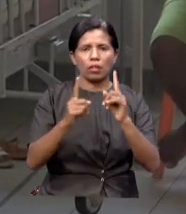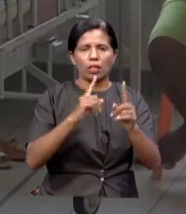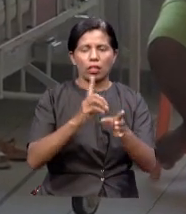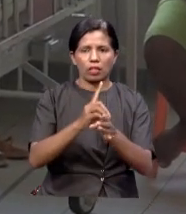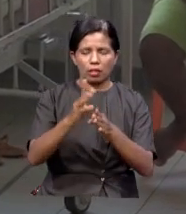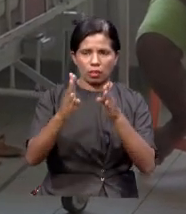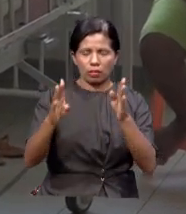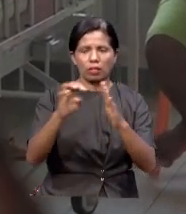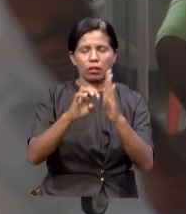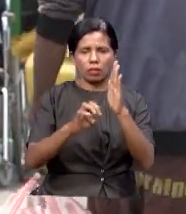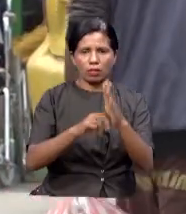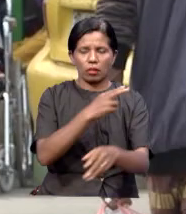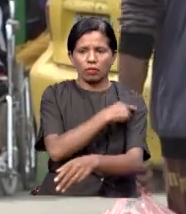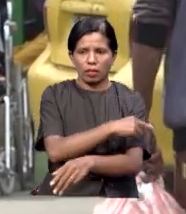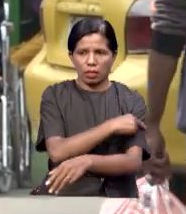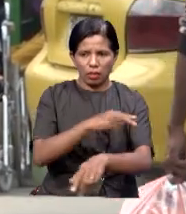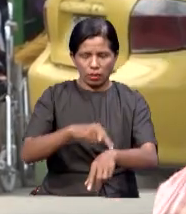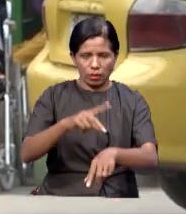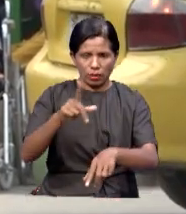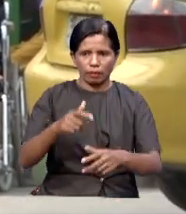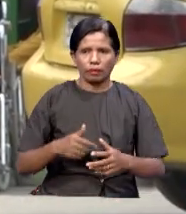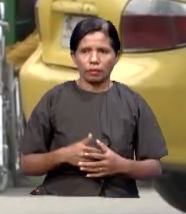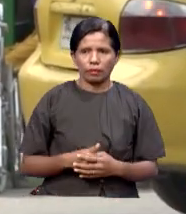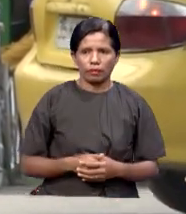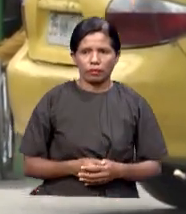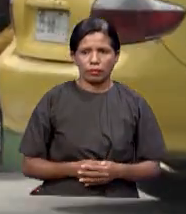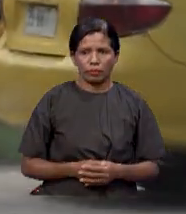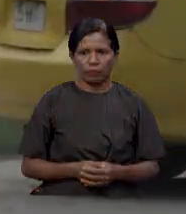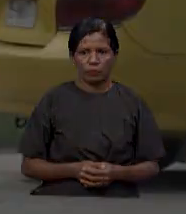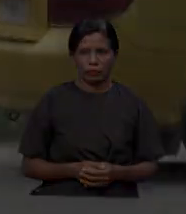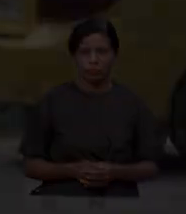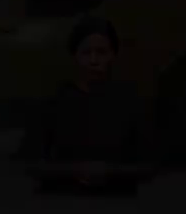executivo Hospital Nacional Guido Valadares. Adereto Simenis, Zemdo Santos, Jemen.